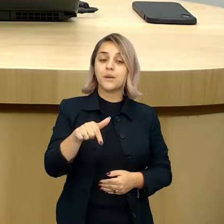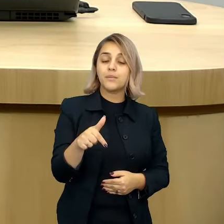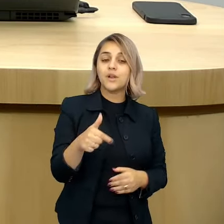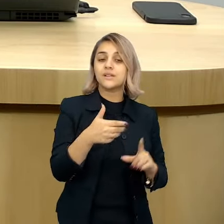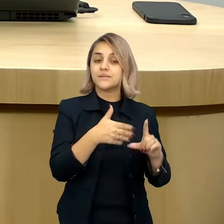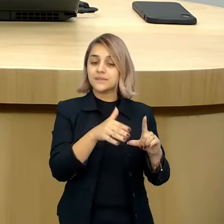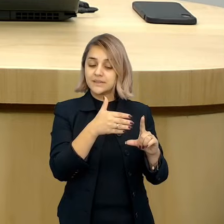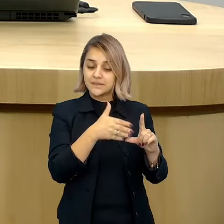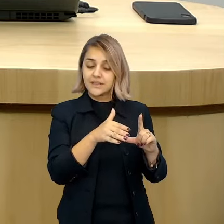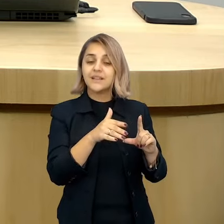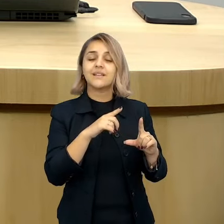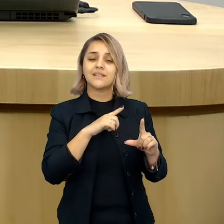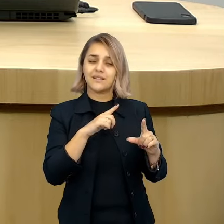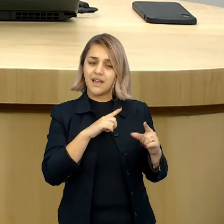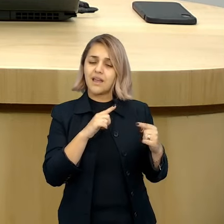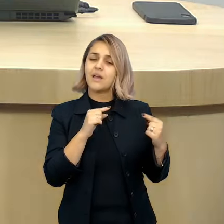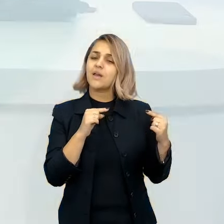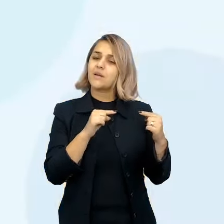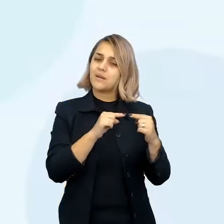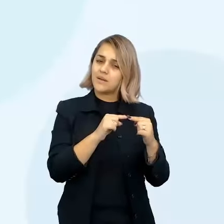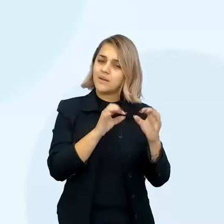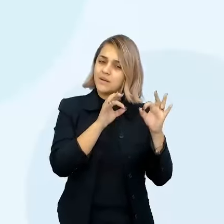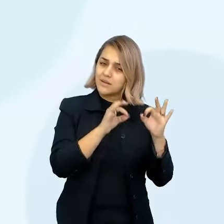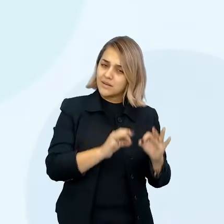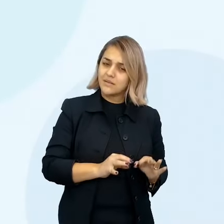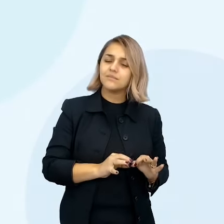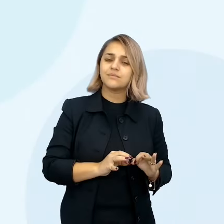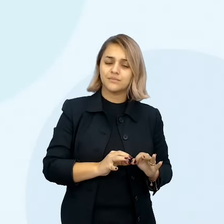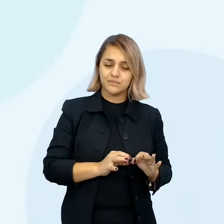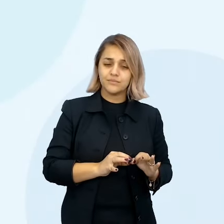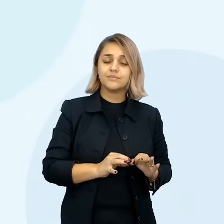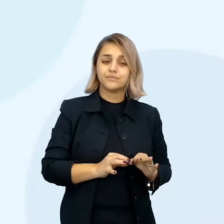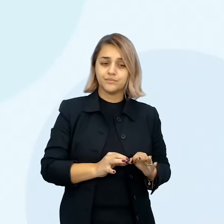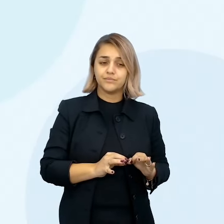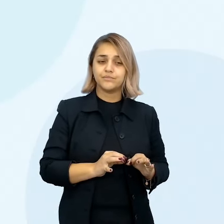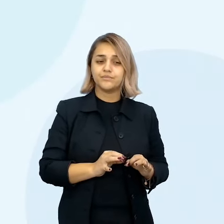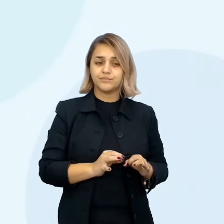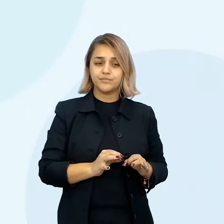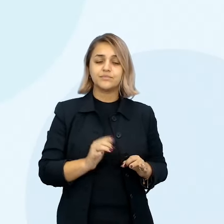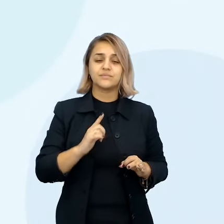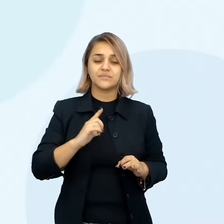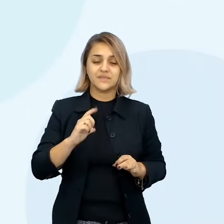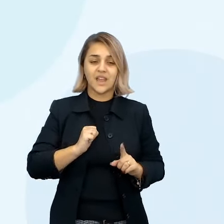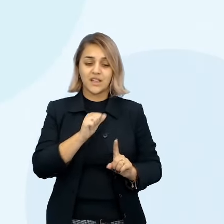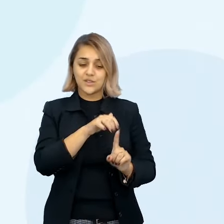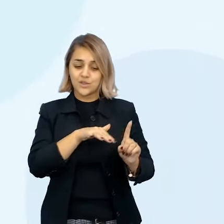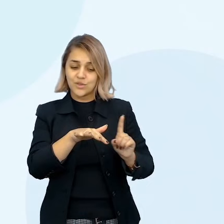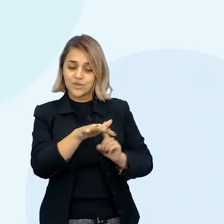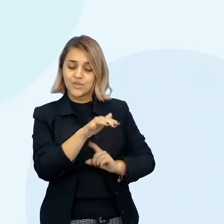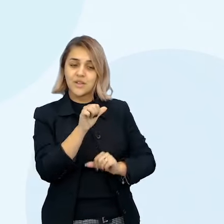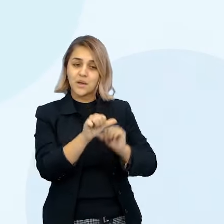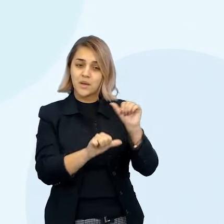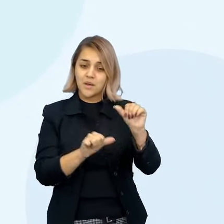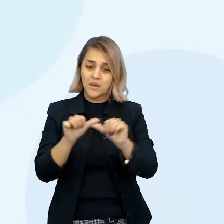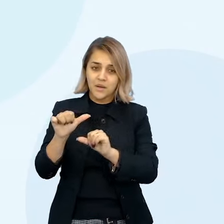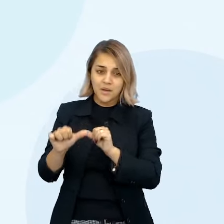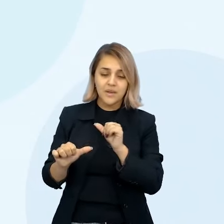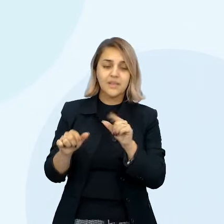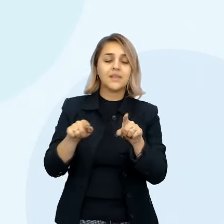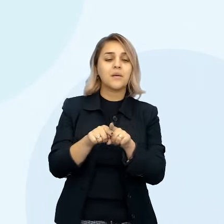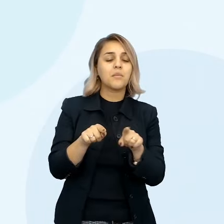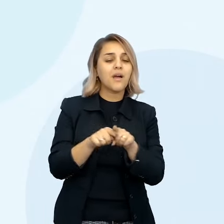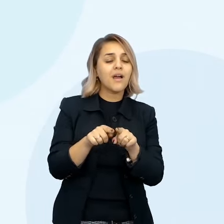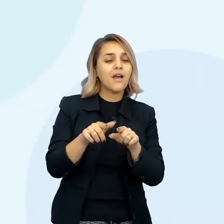uma interligação bem forte esse componente com o componente mudanças sociais, demografia e trabalho,